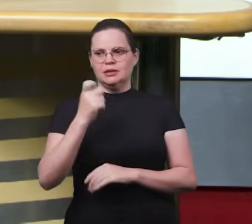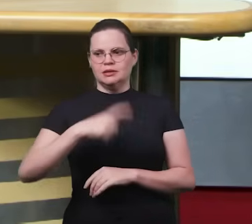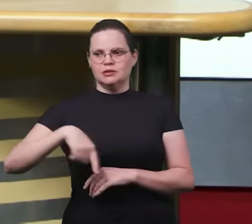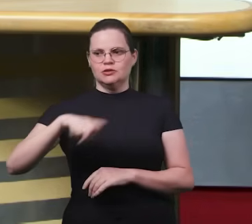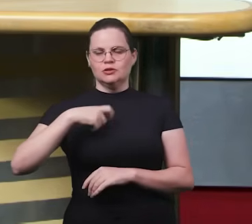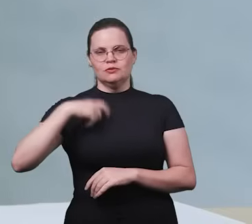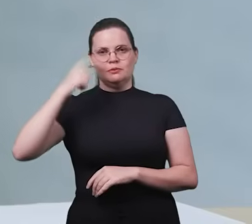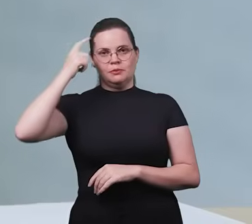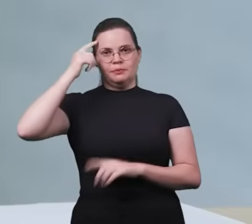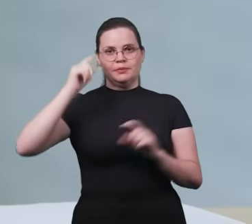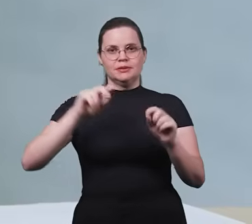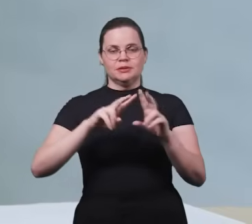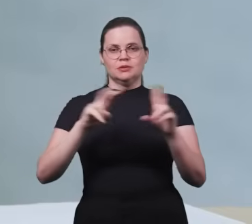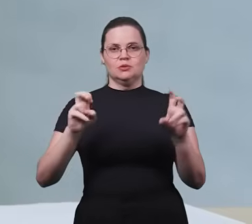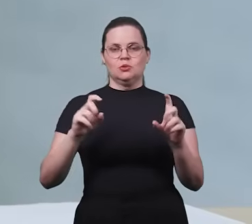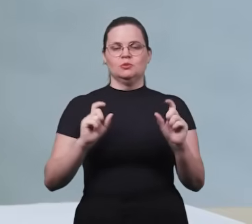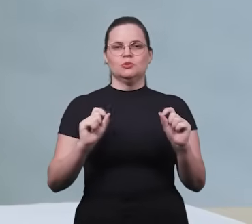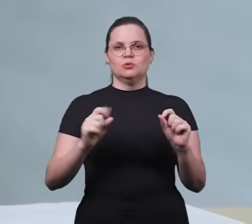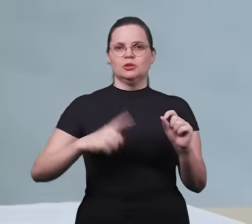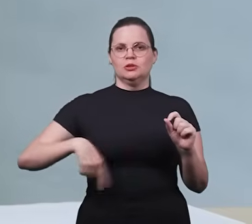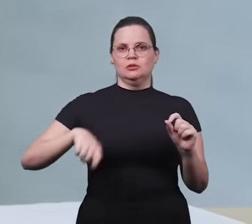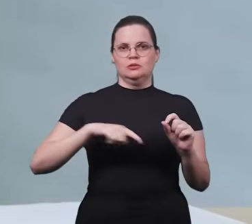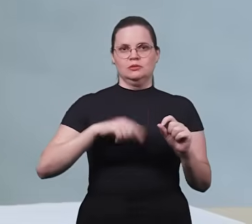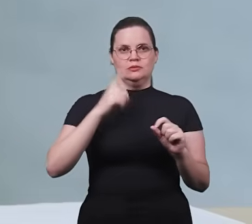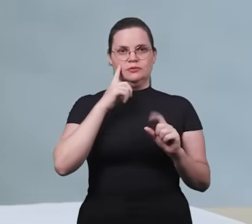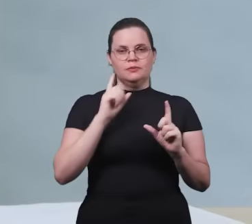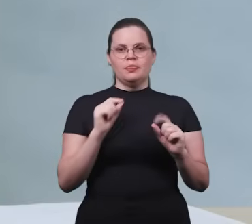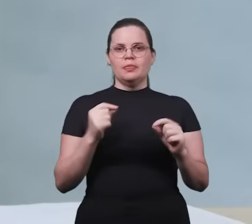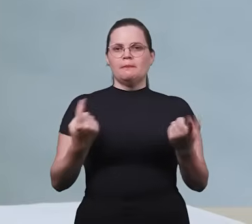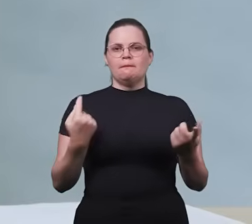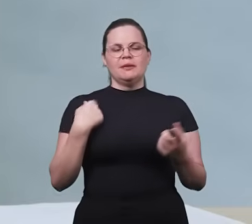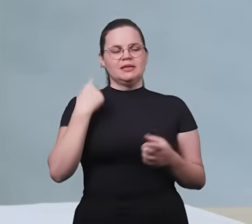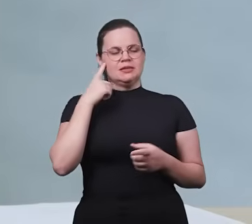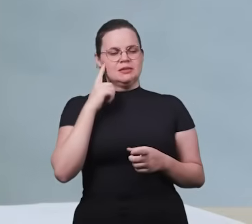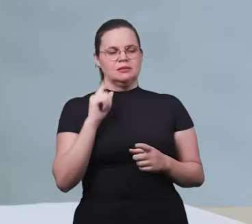né, se colocarmos aqui hoje, por que você ama a Cristo?